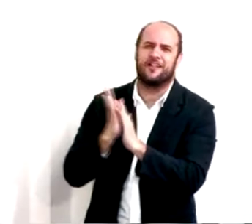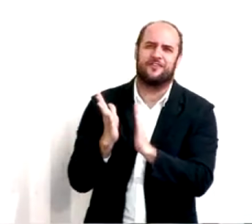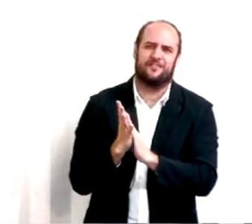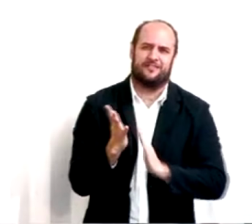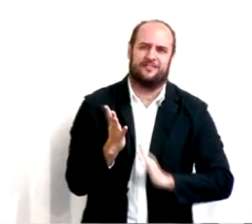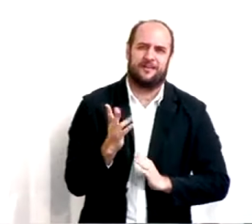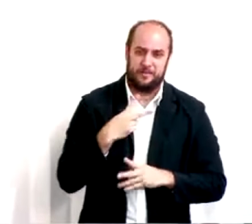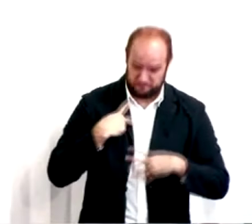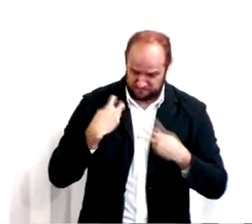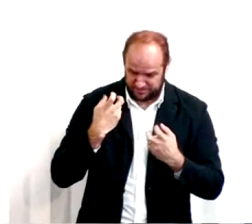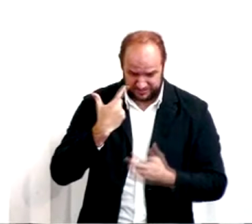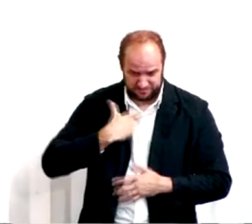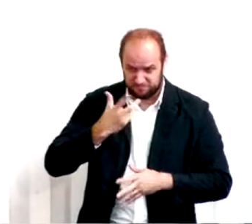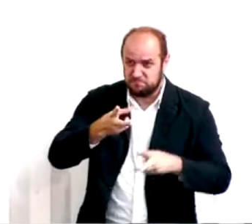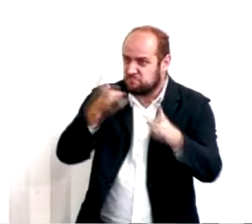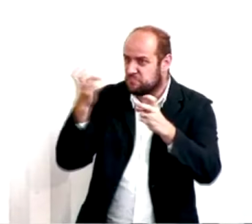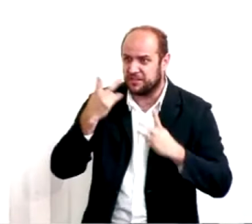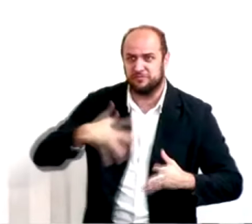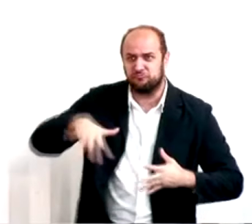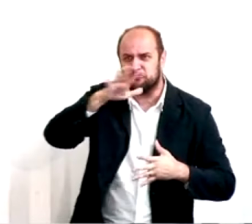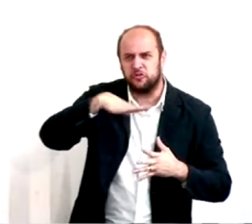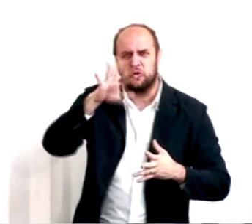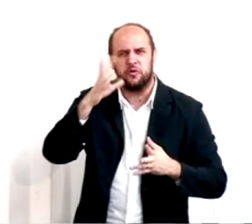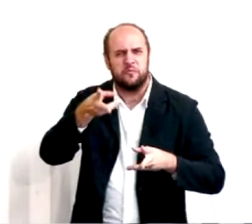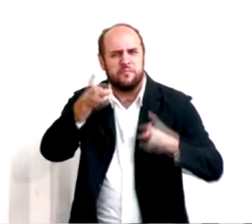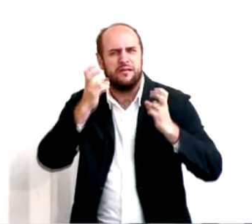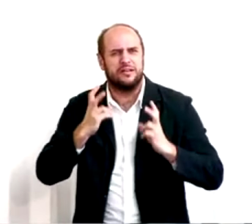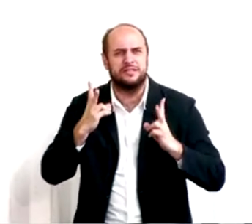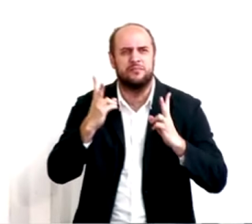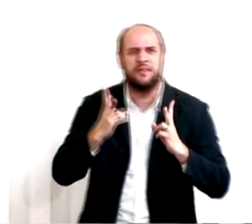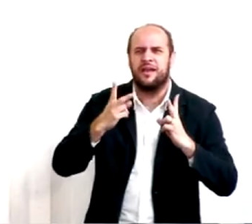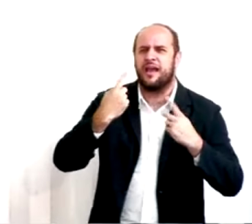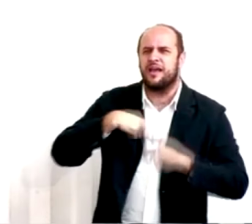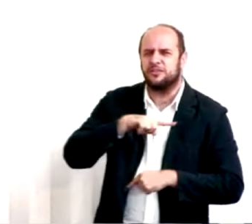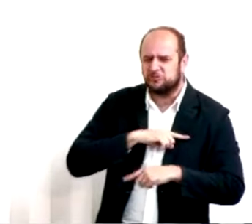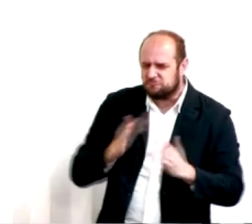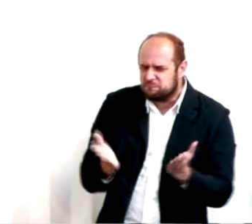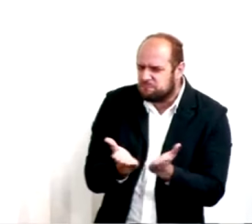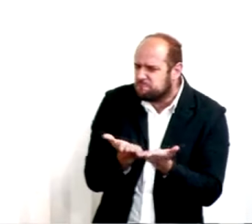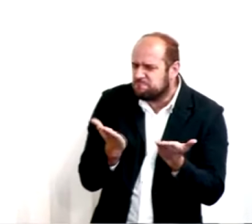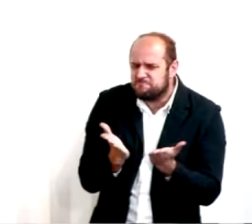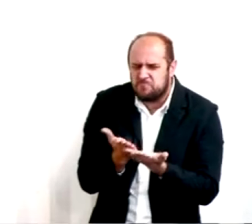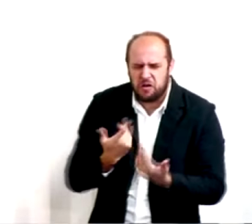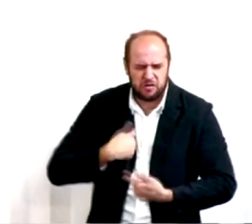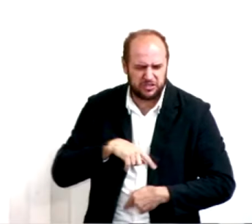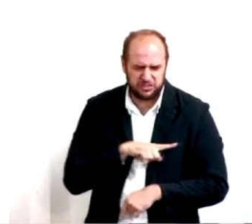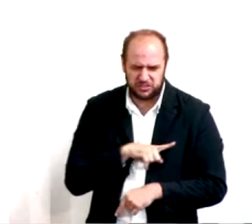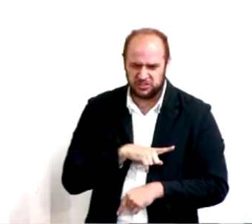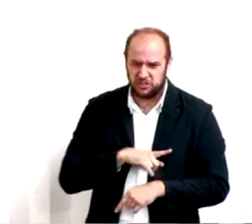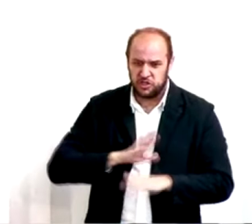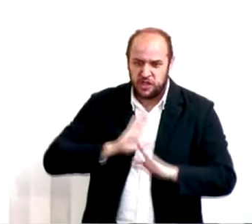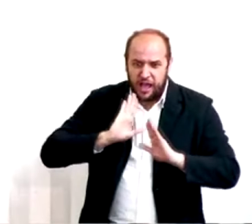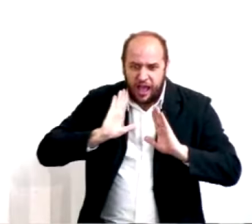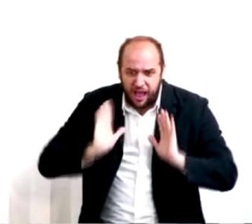espaço maior mais as nossas canções são para ele quanto mais nós compreendemos que nós fomos tirados